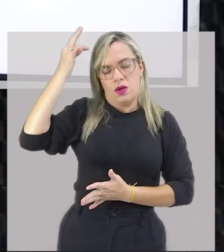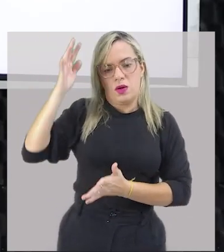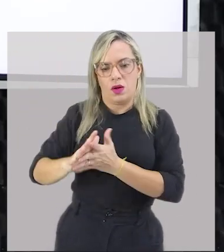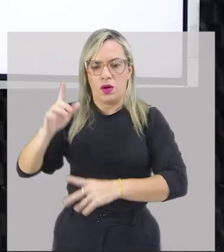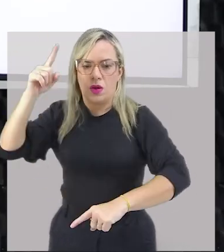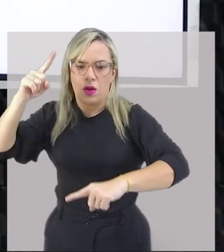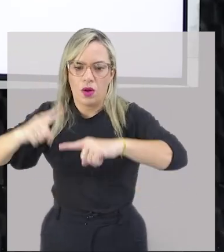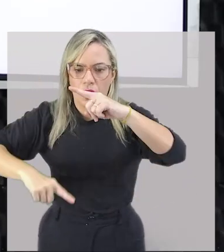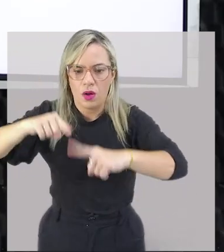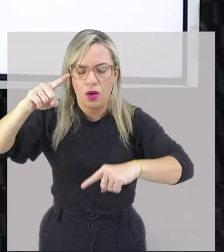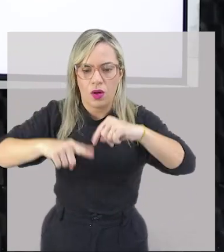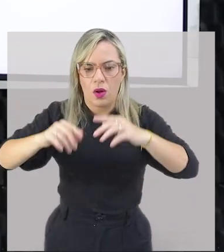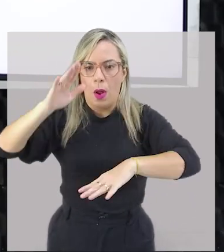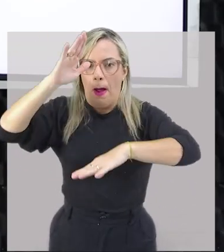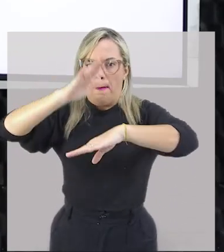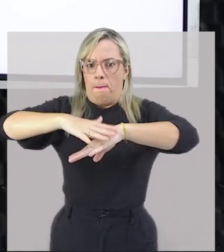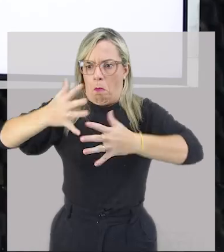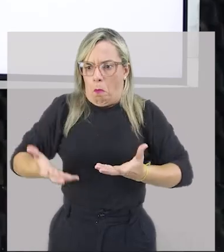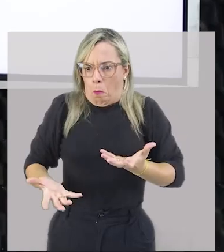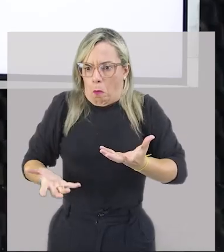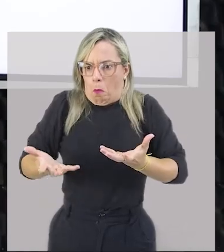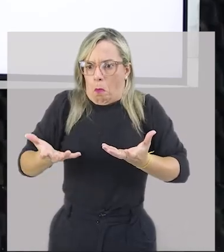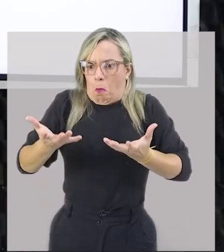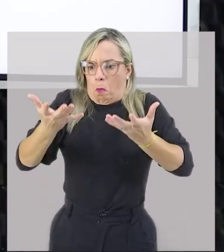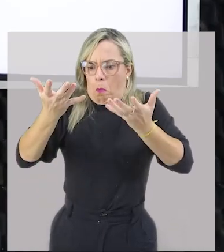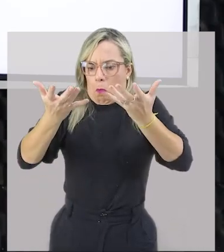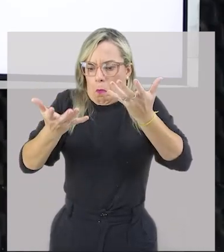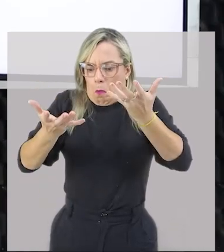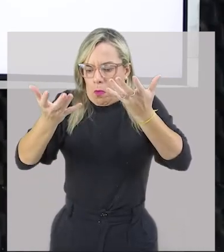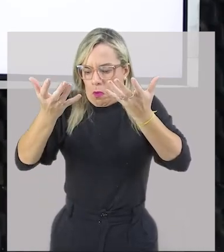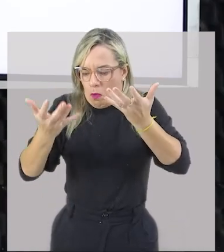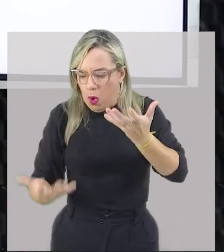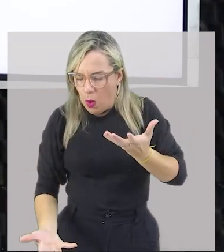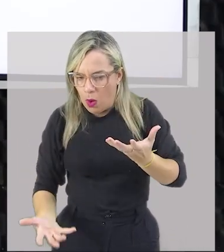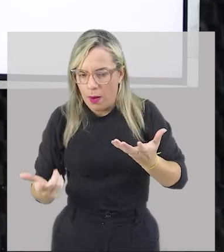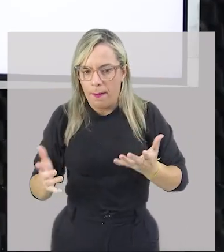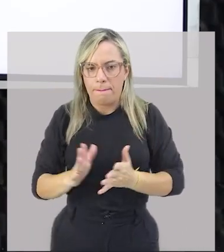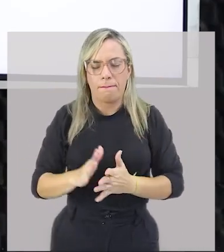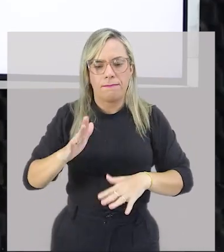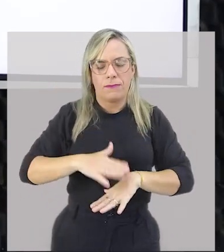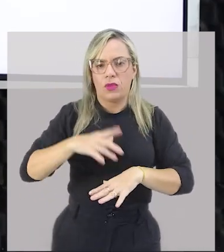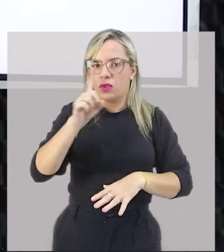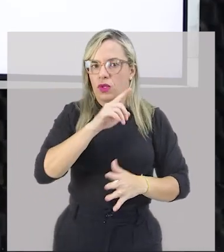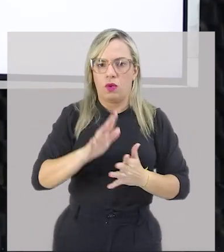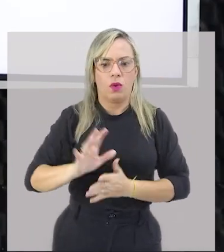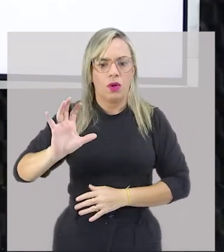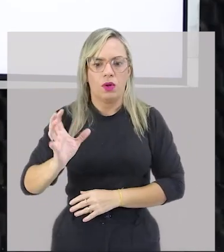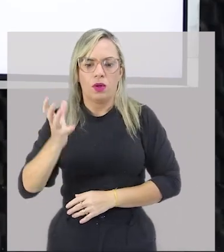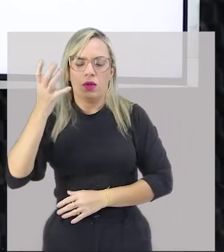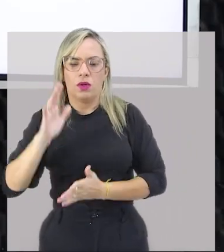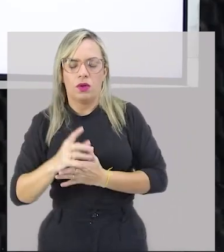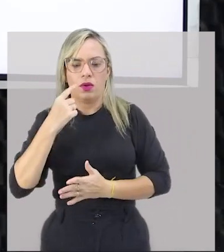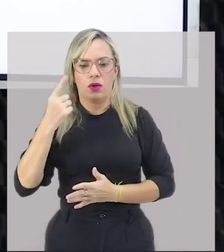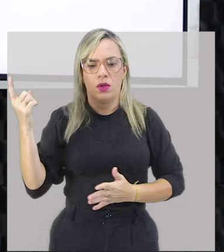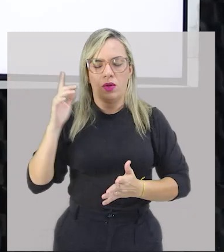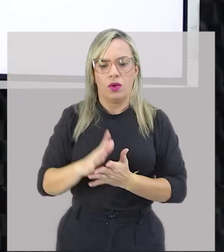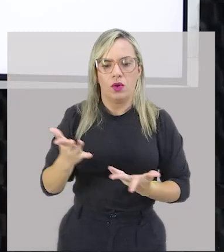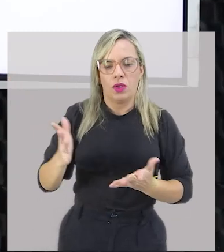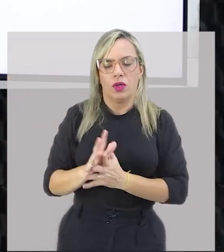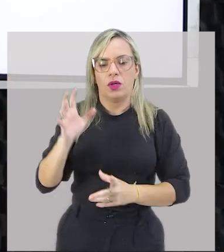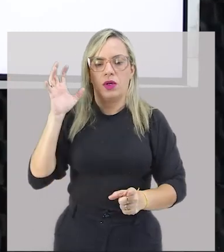mais pesados caem mais rápido, isso não acontece, tá? E que o que influencia na queda